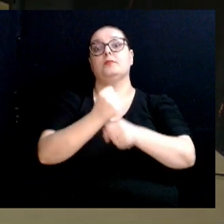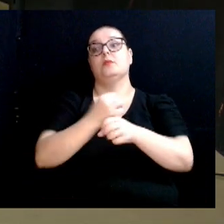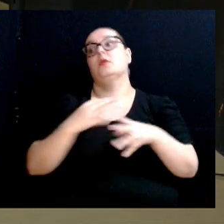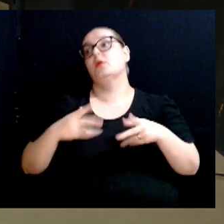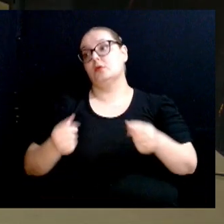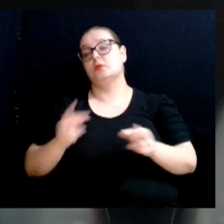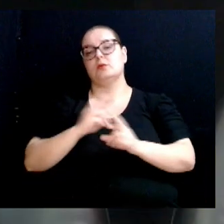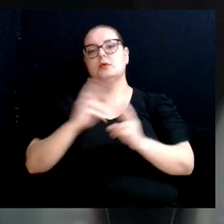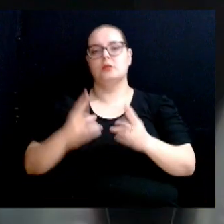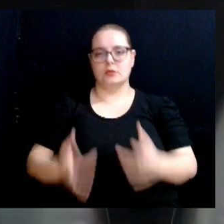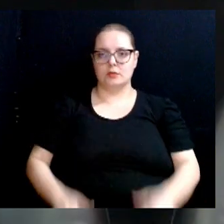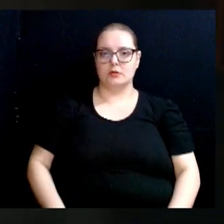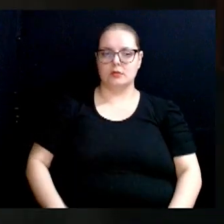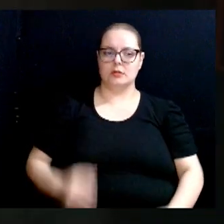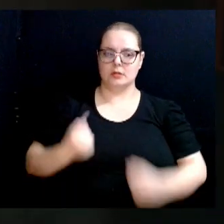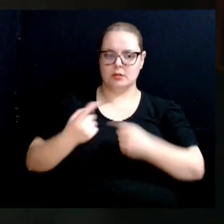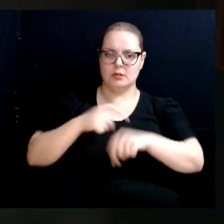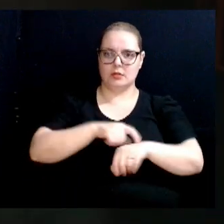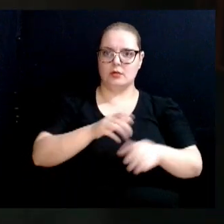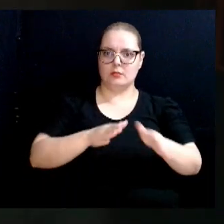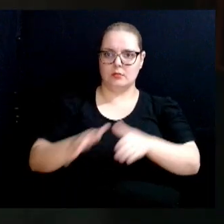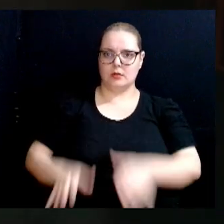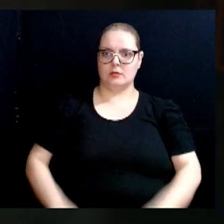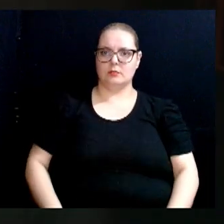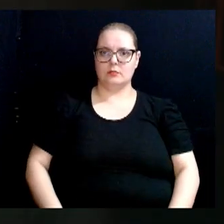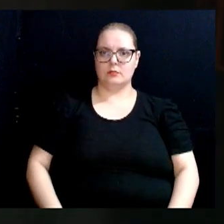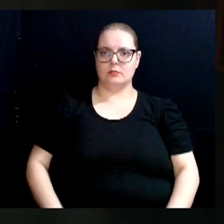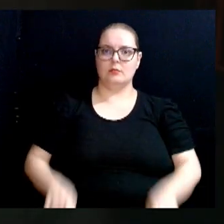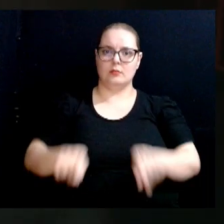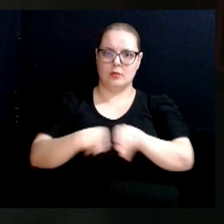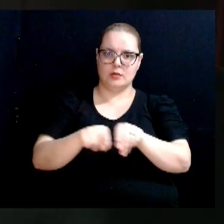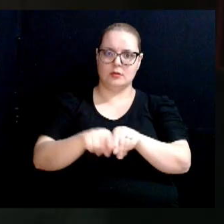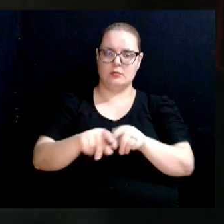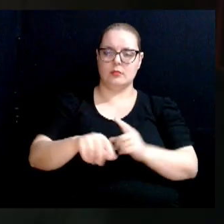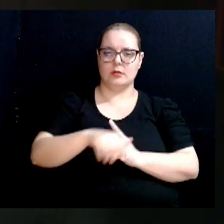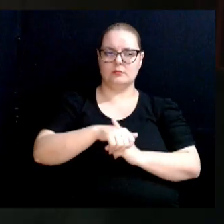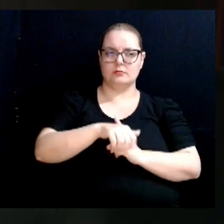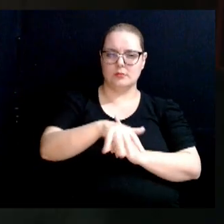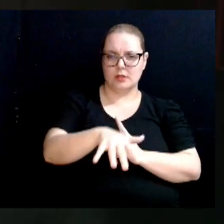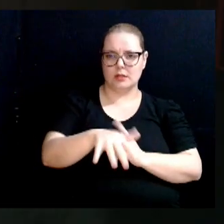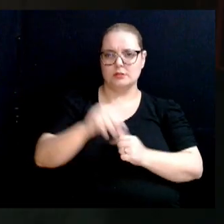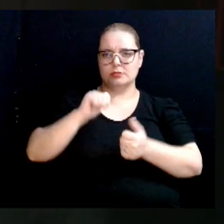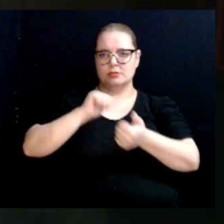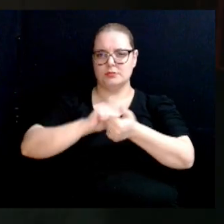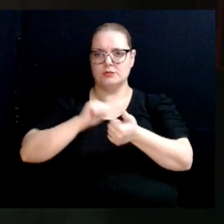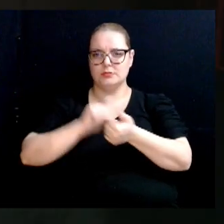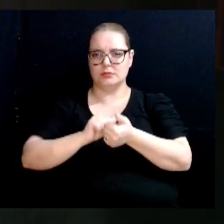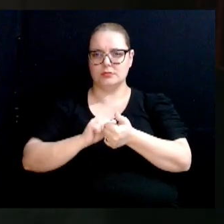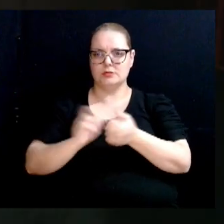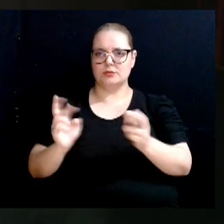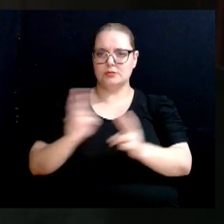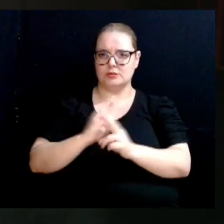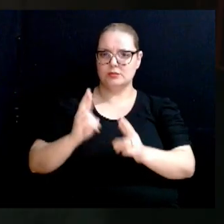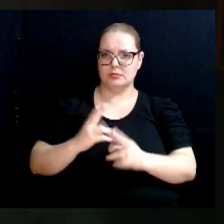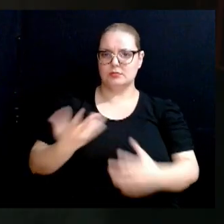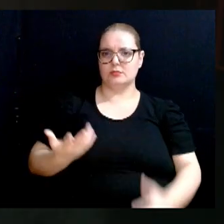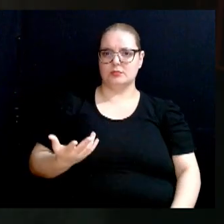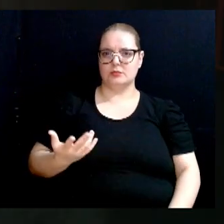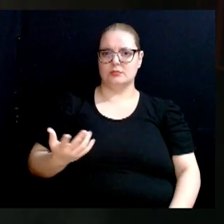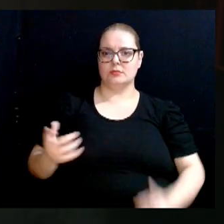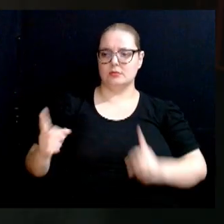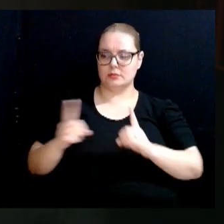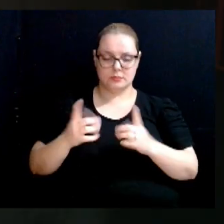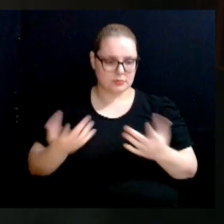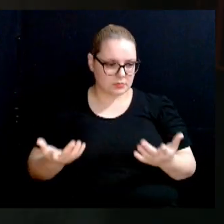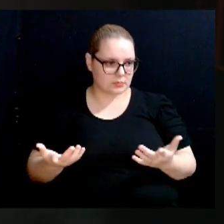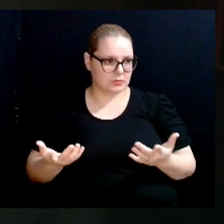em algum momento ela pode inclusive influenciar na qualidade desse relacionamento. O outro chega e fala, poxa, você não